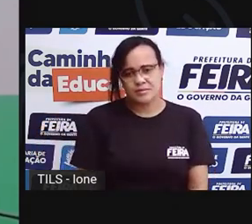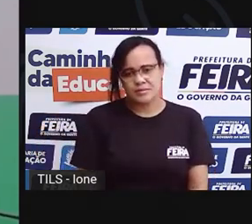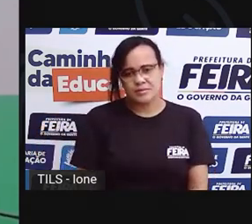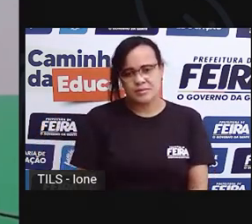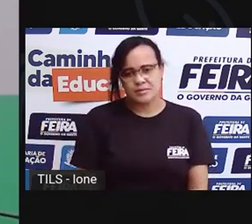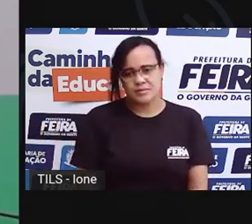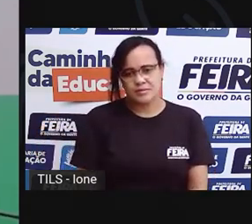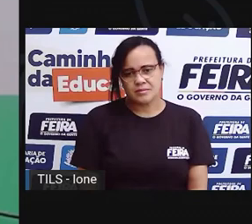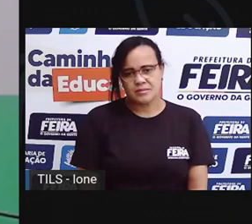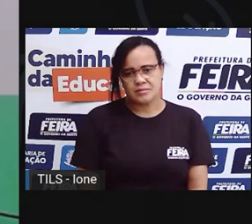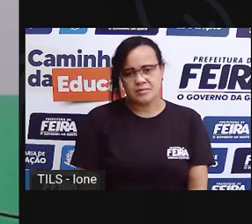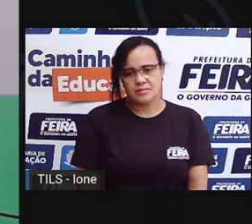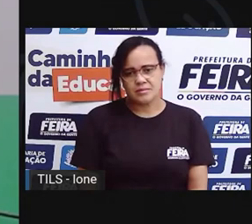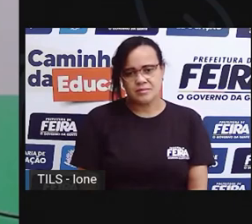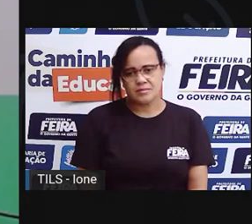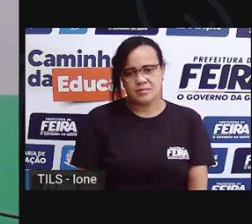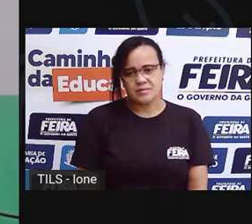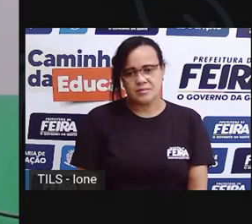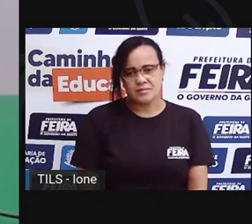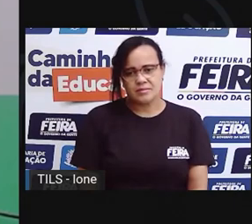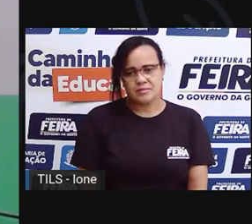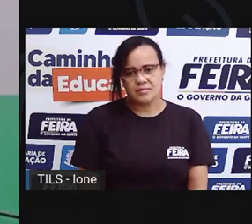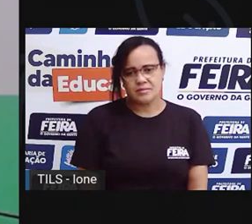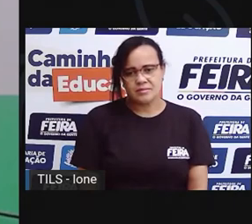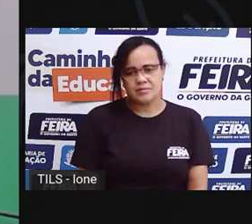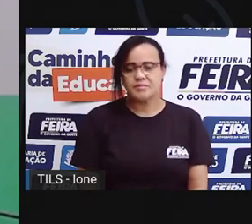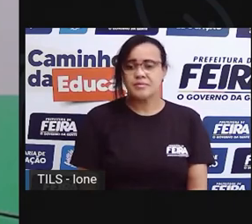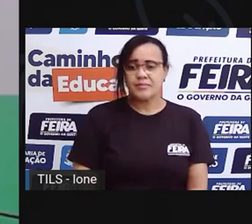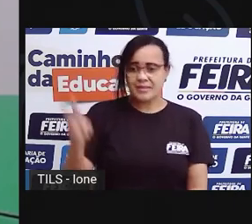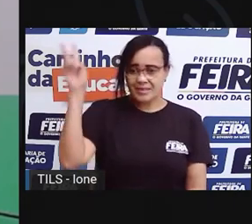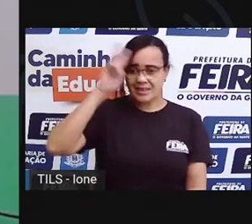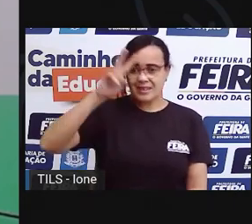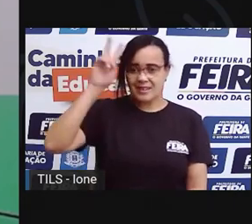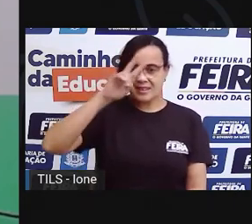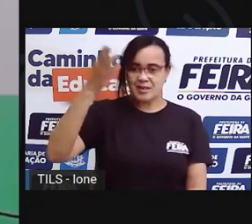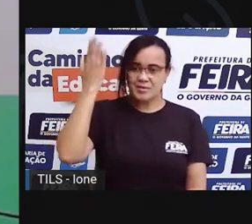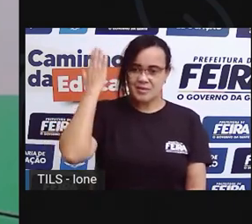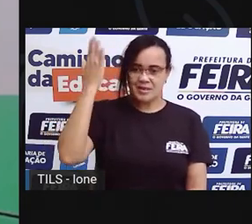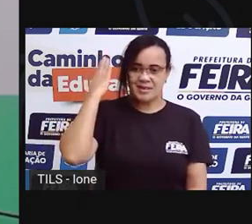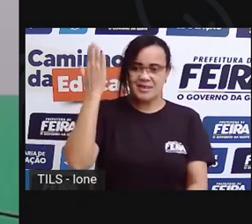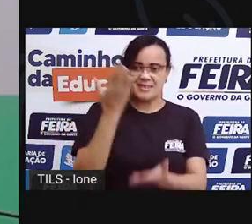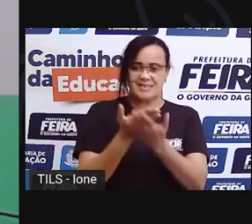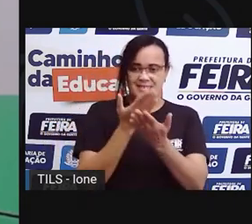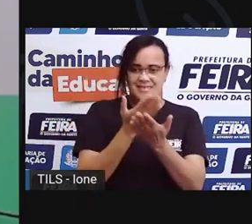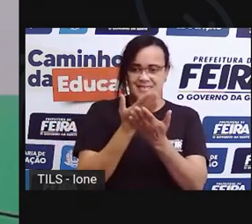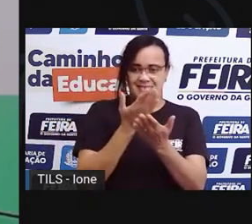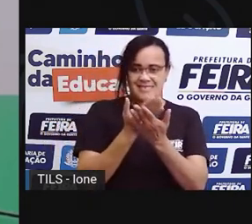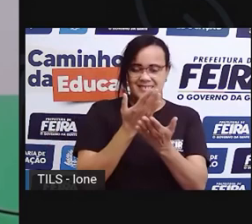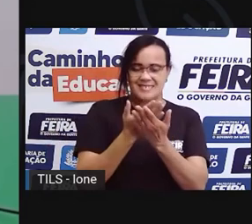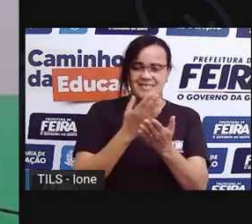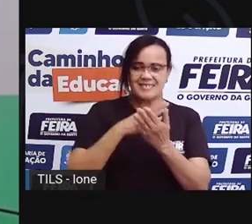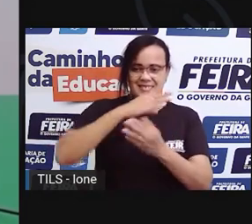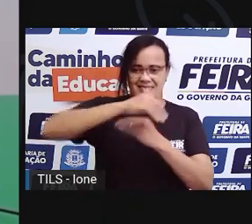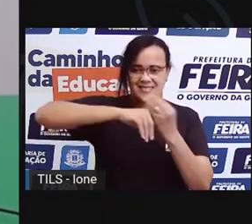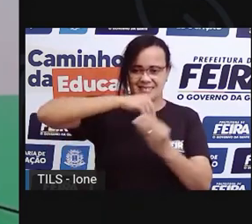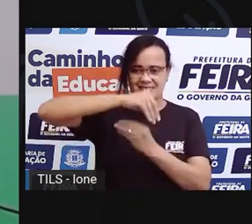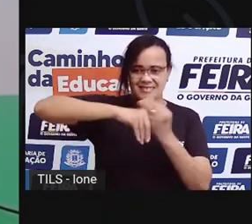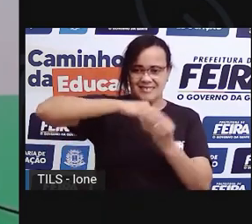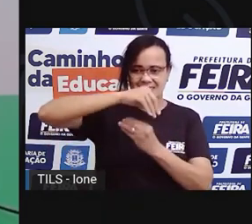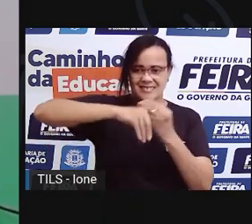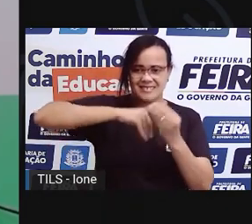Lembra daquela aula de mistura de cores que a gente fez a aula prática? Que era para misturar as cores,